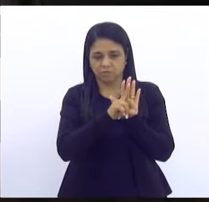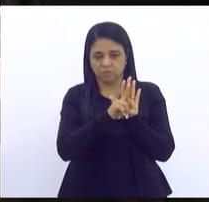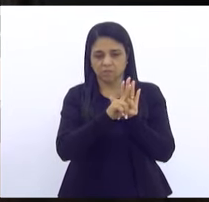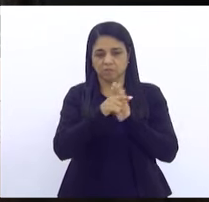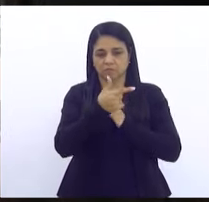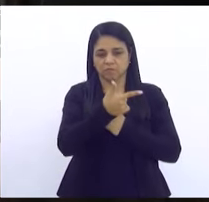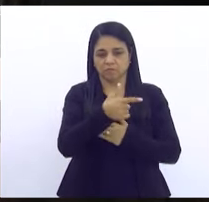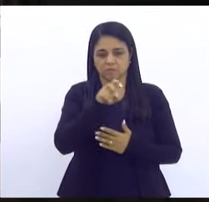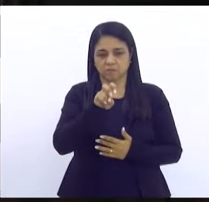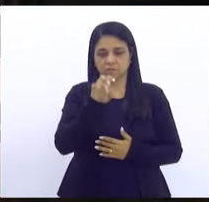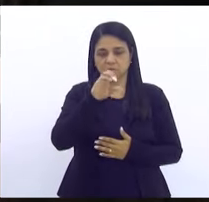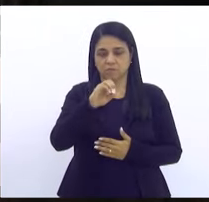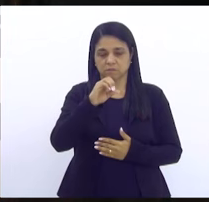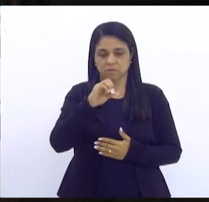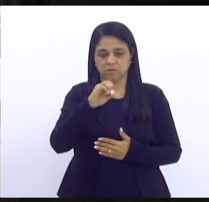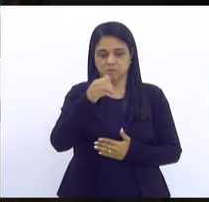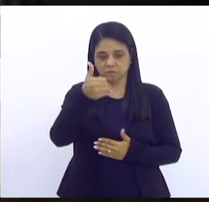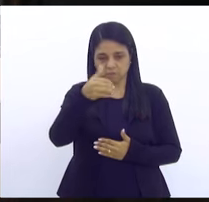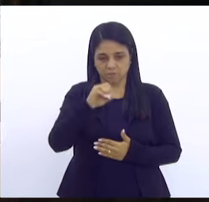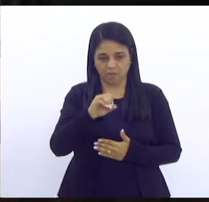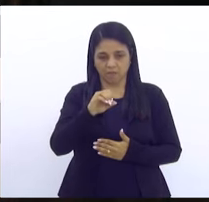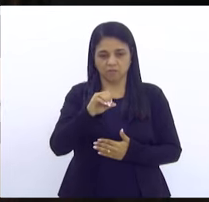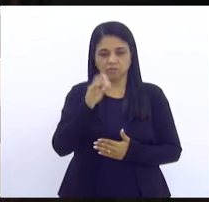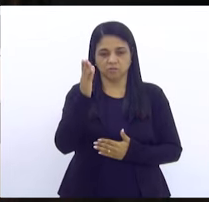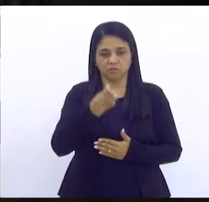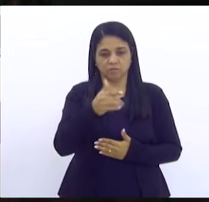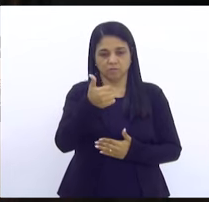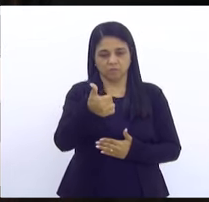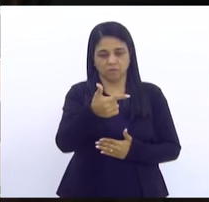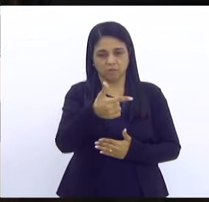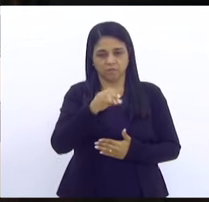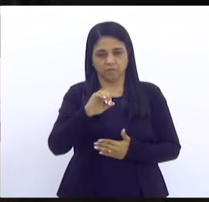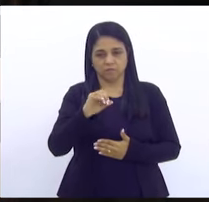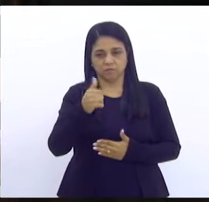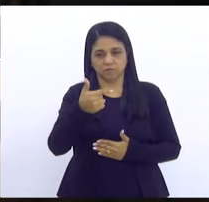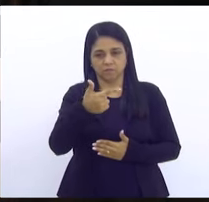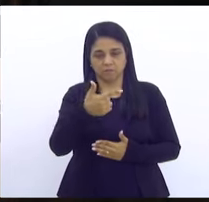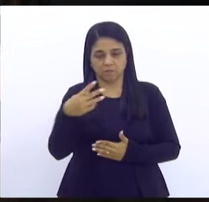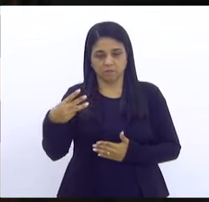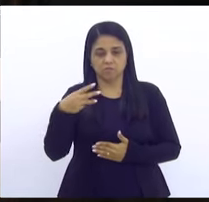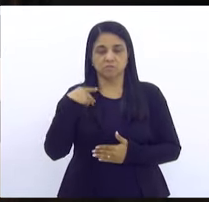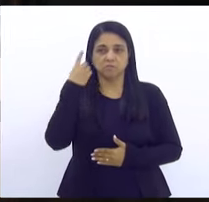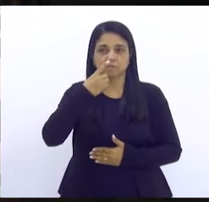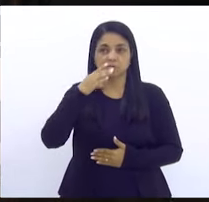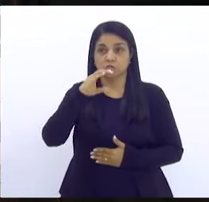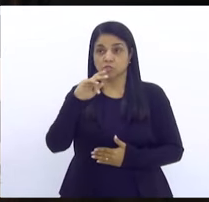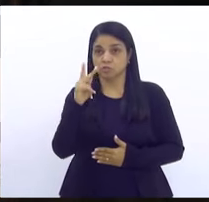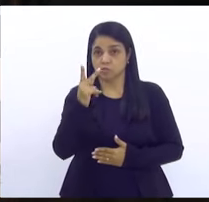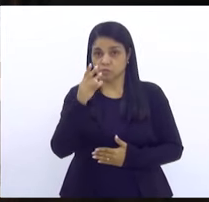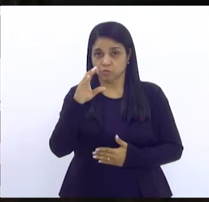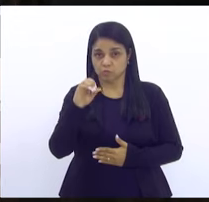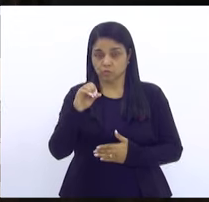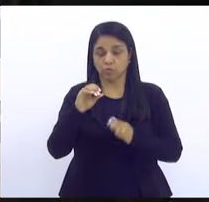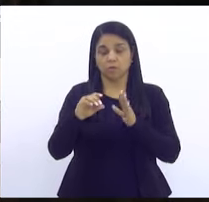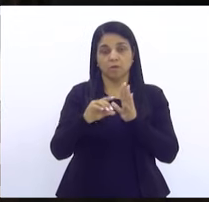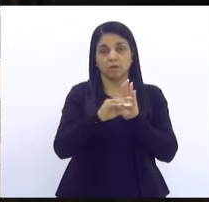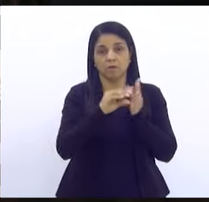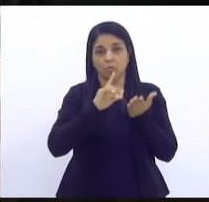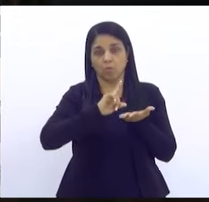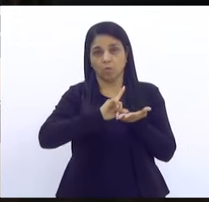Projeto de lei número 2510 de 2023, de autoria do deputado Chico Machado, que revoga o artigo 4º da